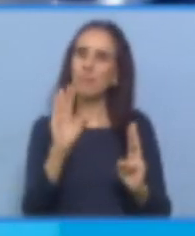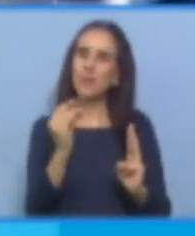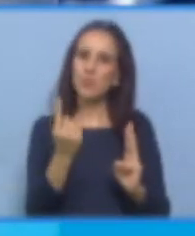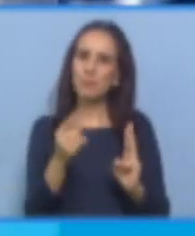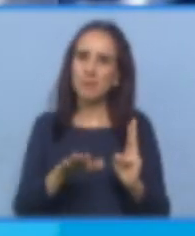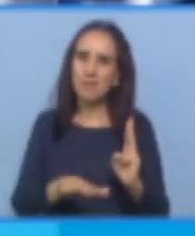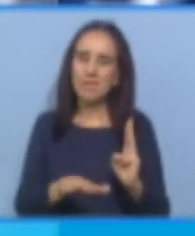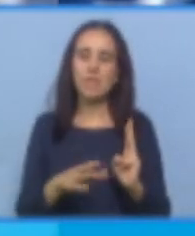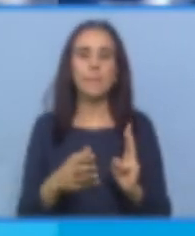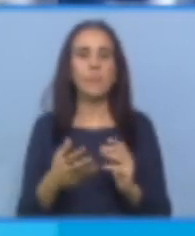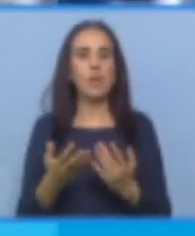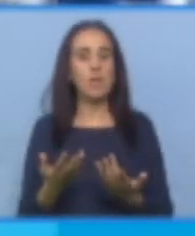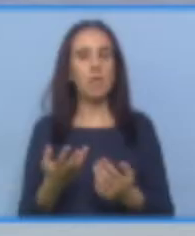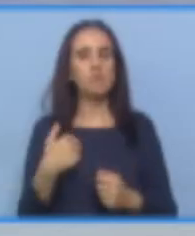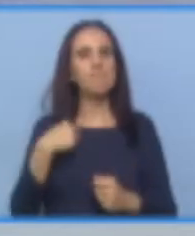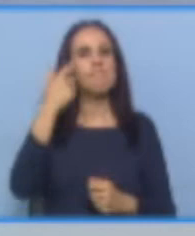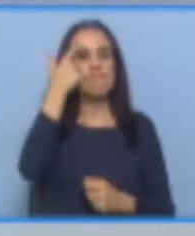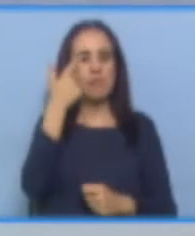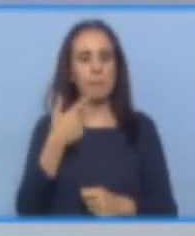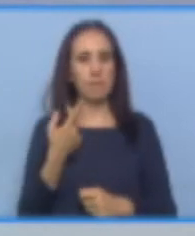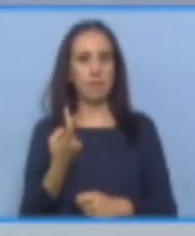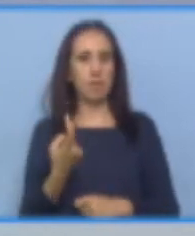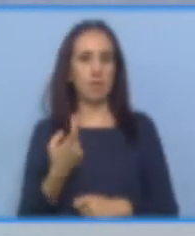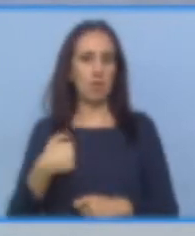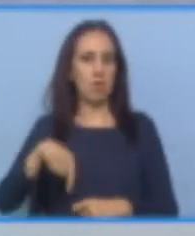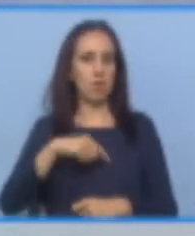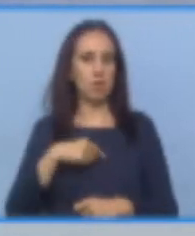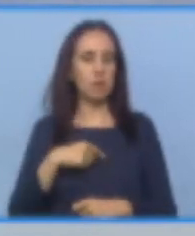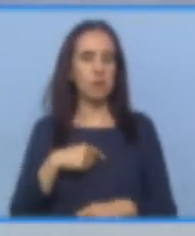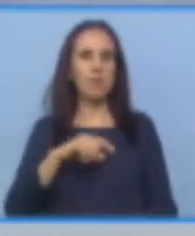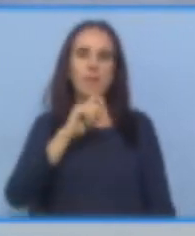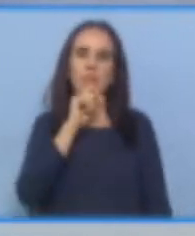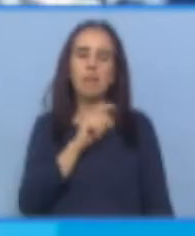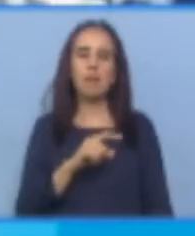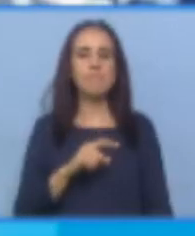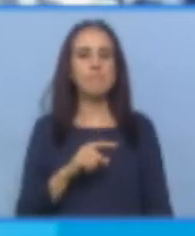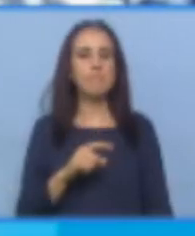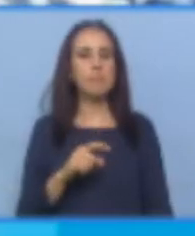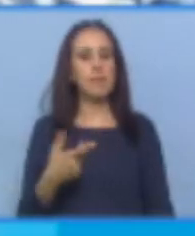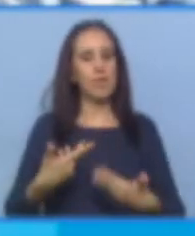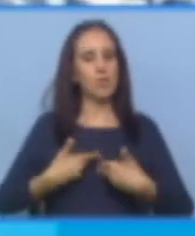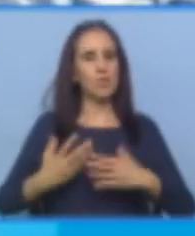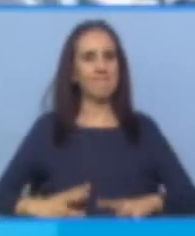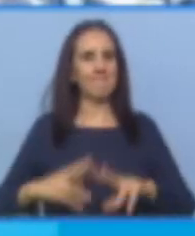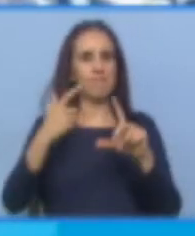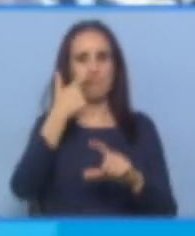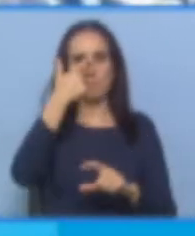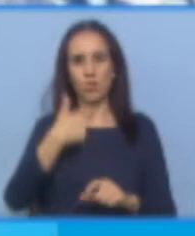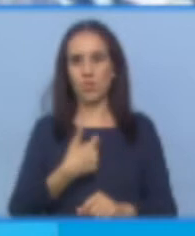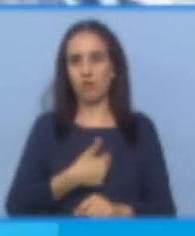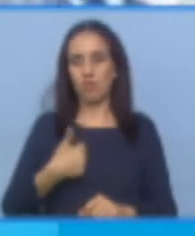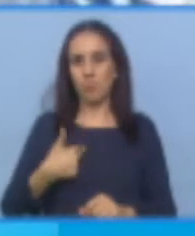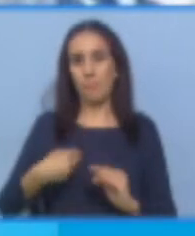pequenina, achamos que é para nós, que é uma forma também de nos ajudar a crescer enquanto pessoas, enquanto